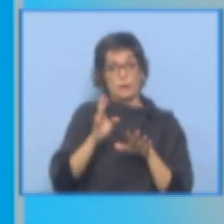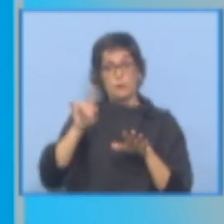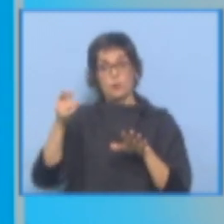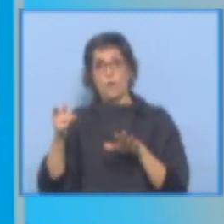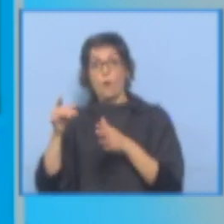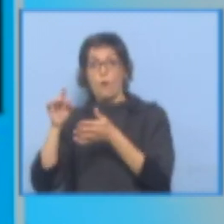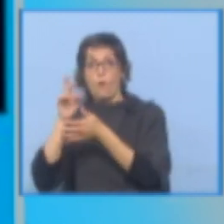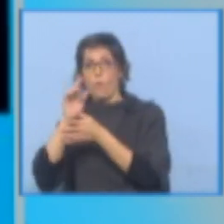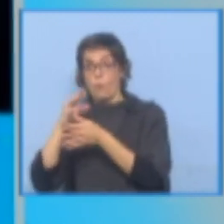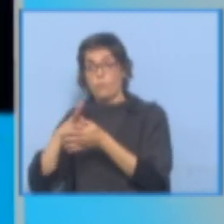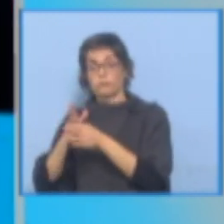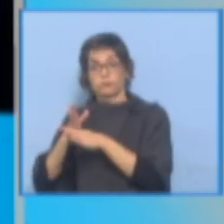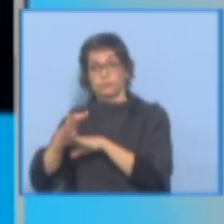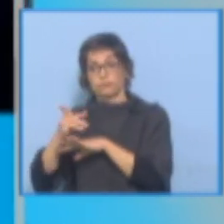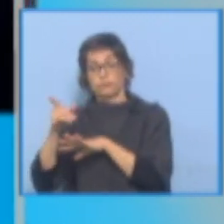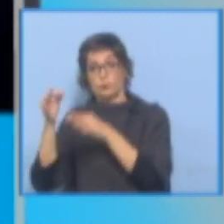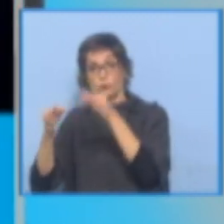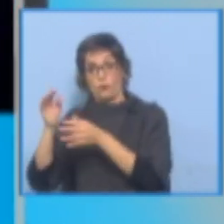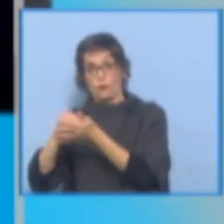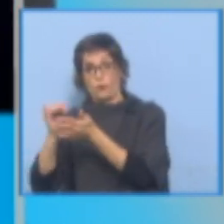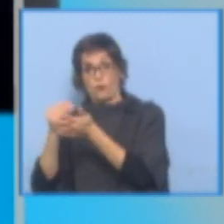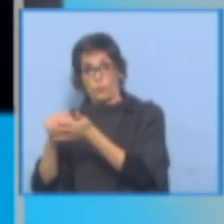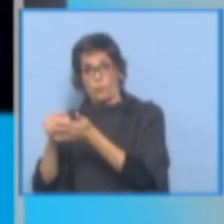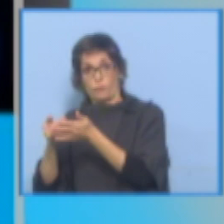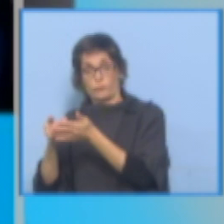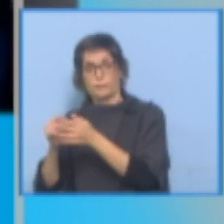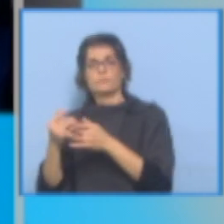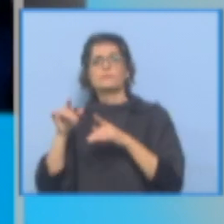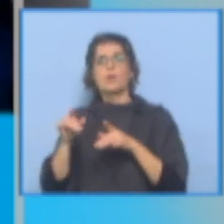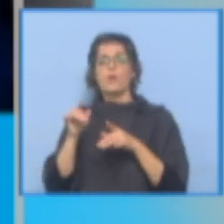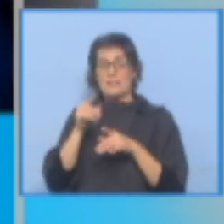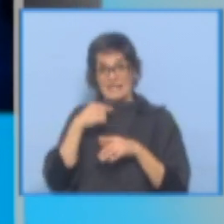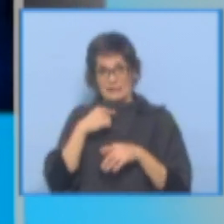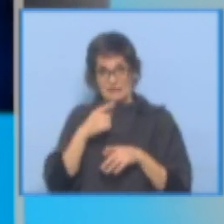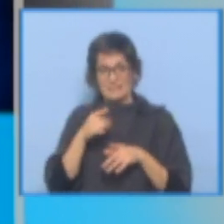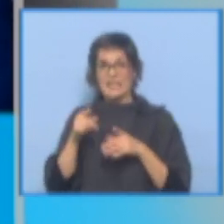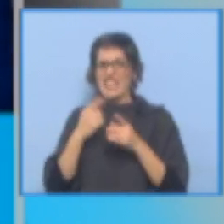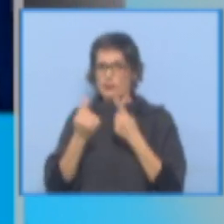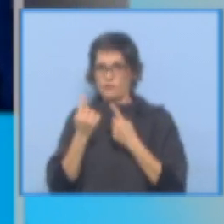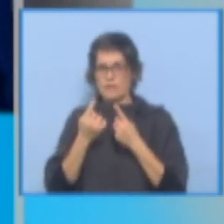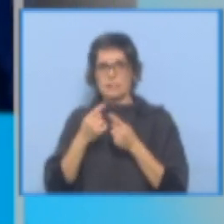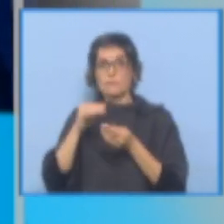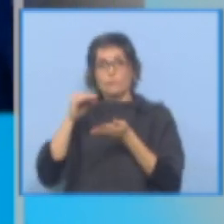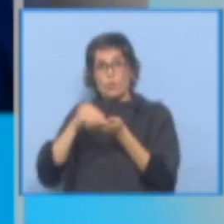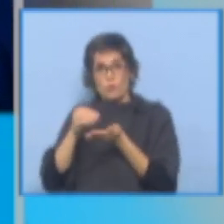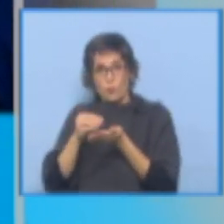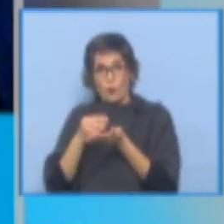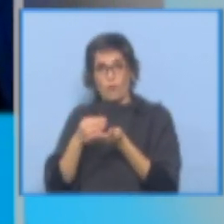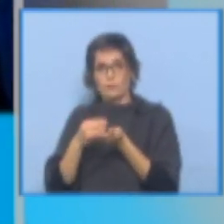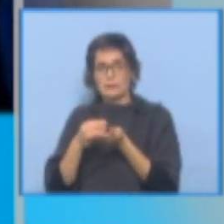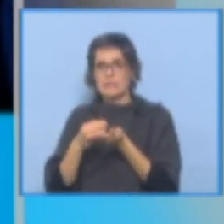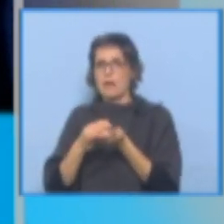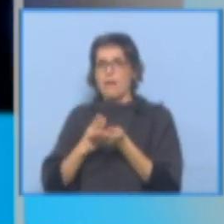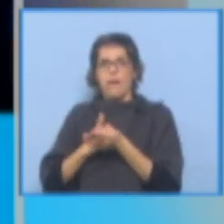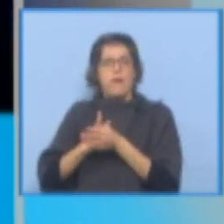acesso à justiça. Ou seja, naquilo que é a incapacidade dos pobres, muitas vezes, poderem recorrer